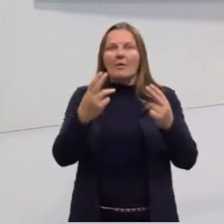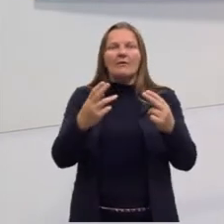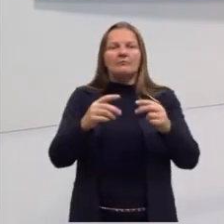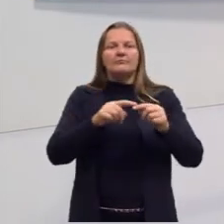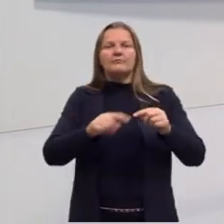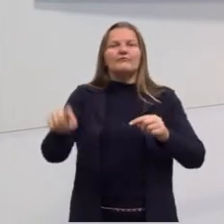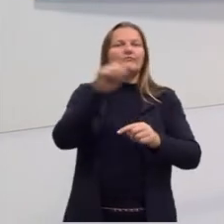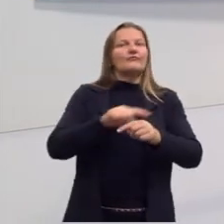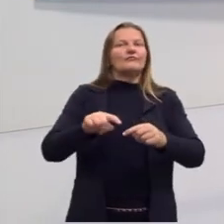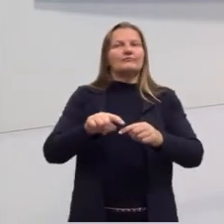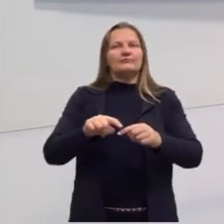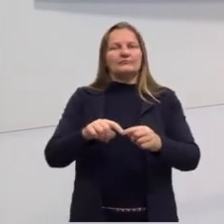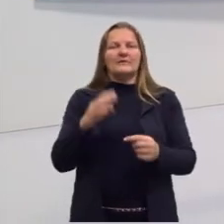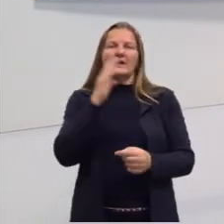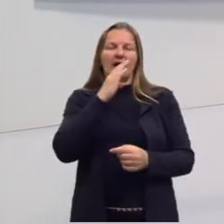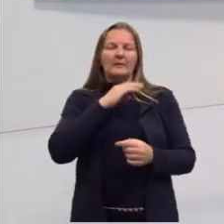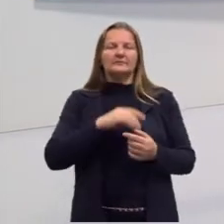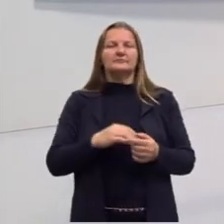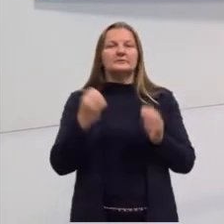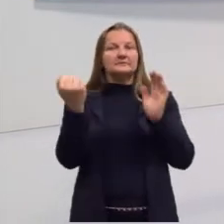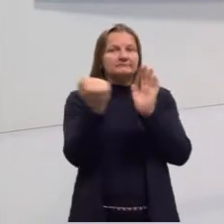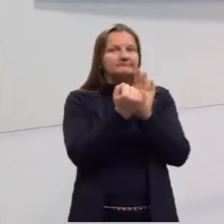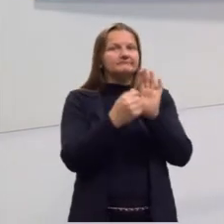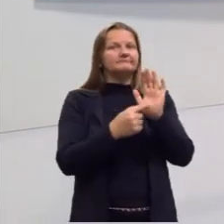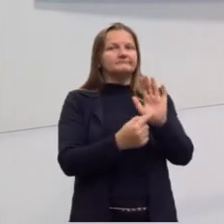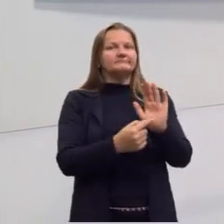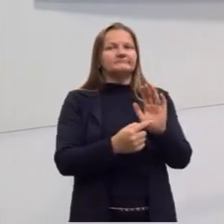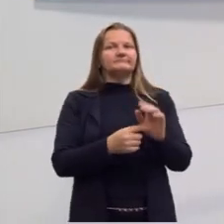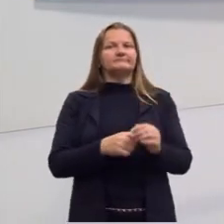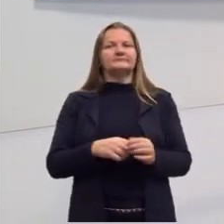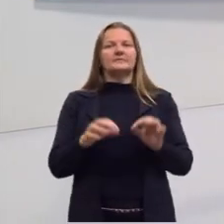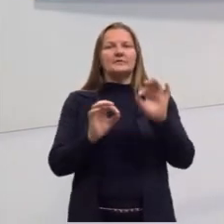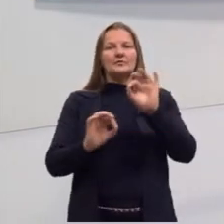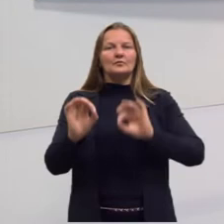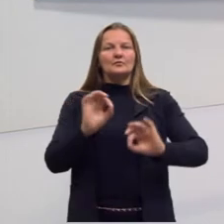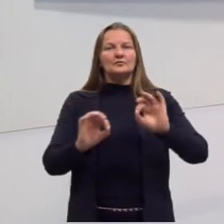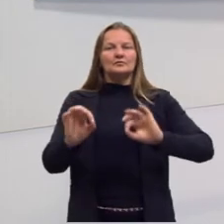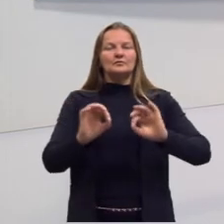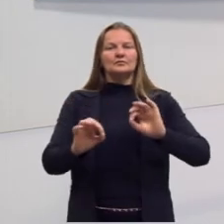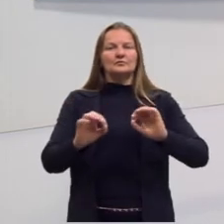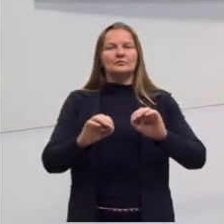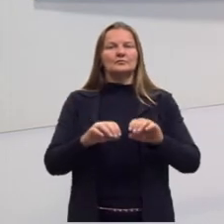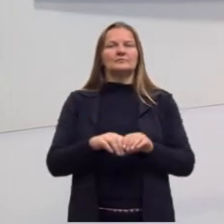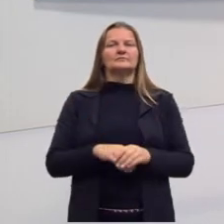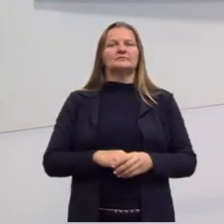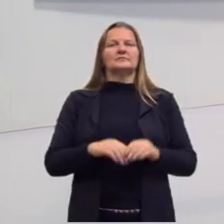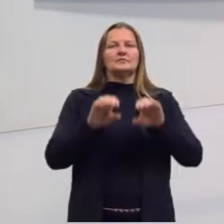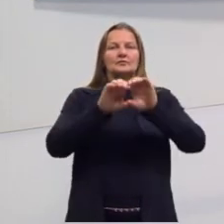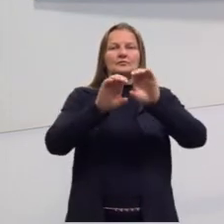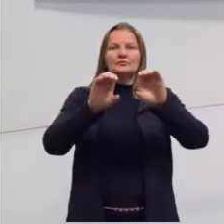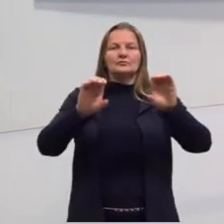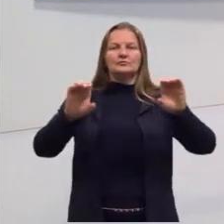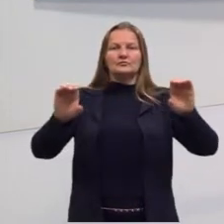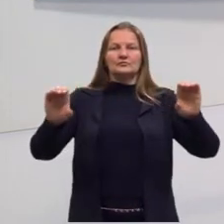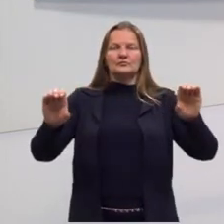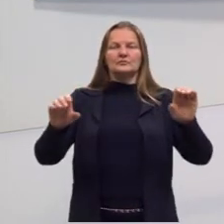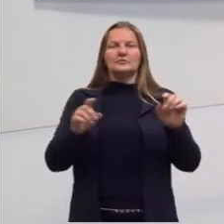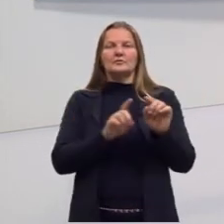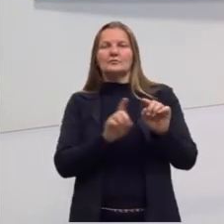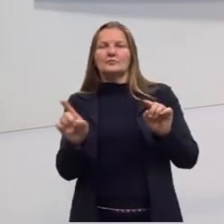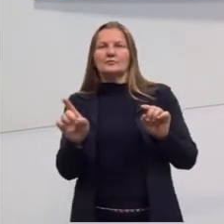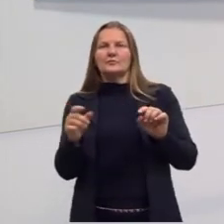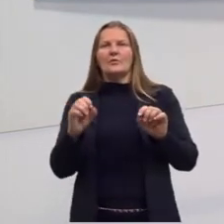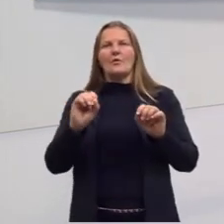só uma mera formalidade pensando no para resolver circuitos que a gente coloca o sentido da corrente esse